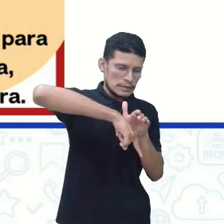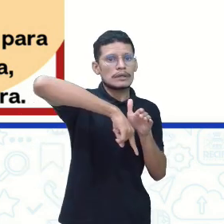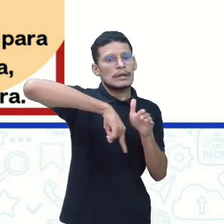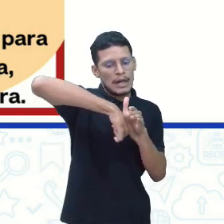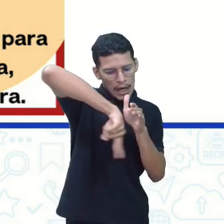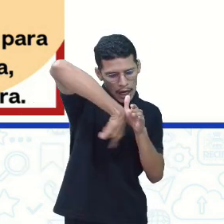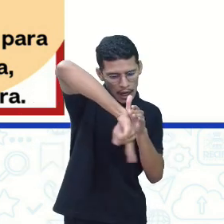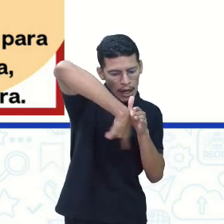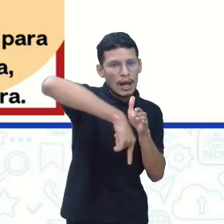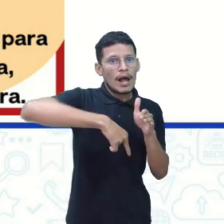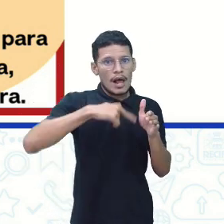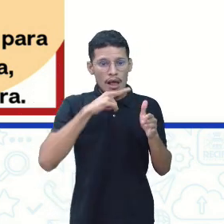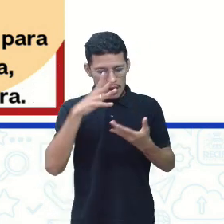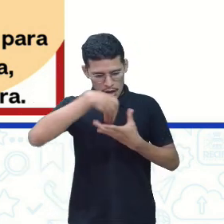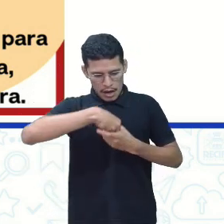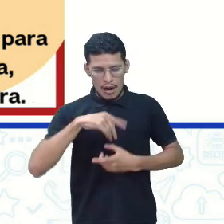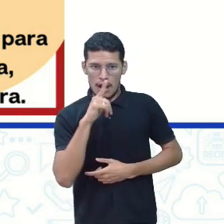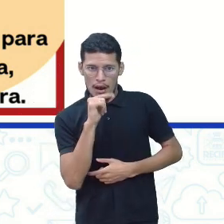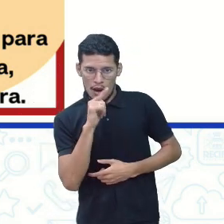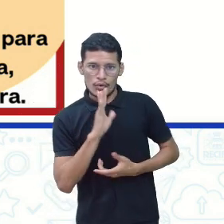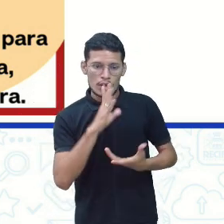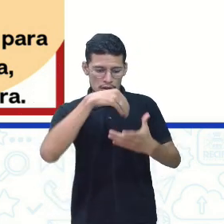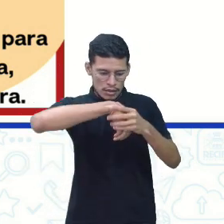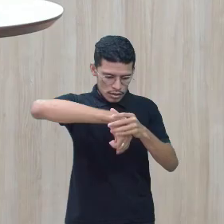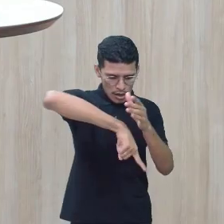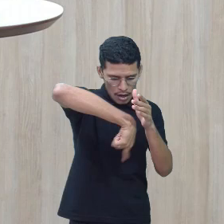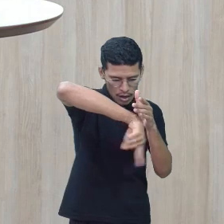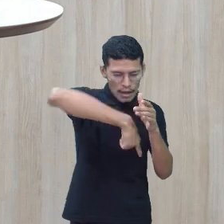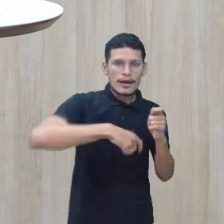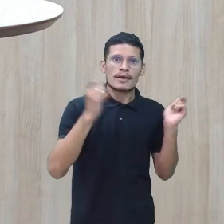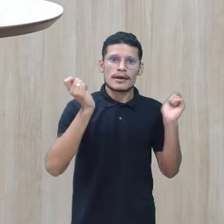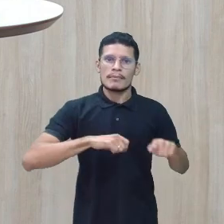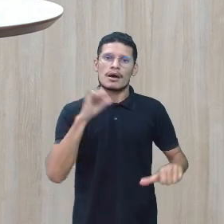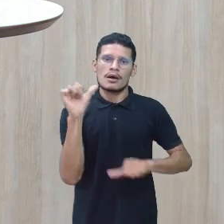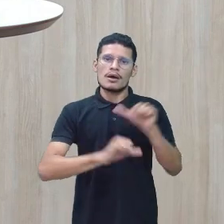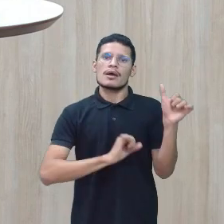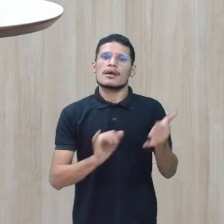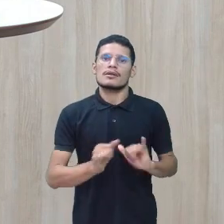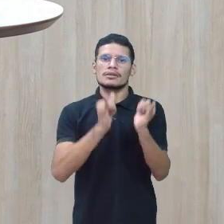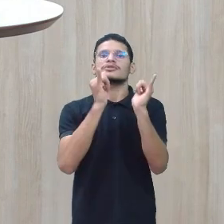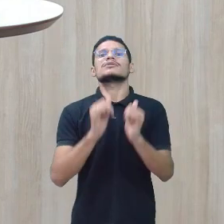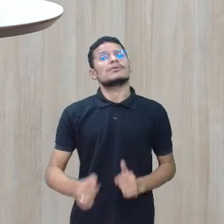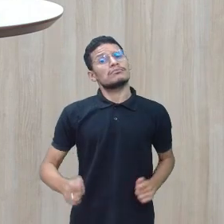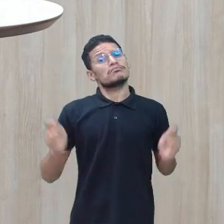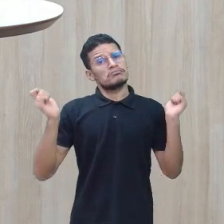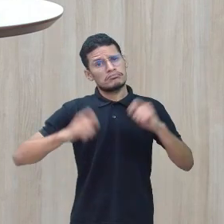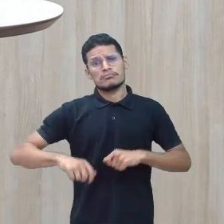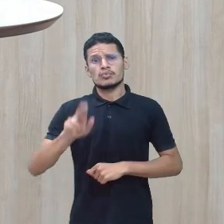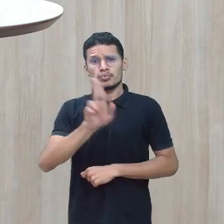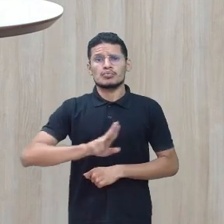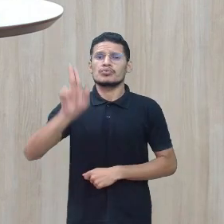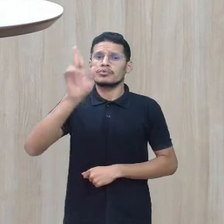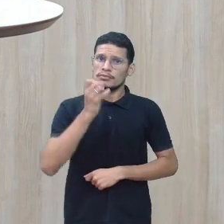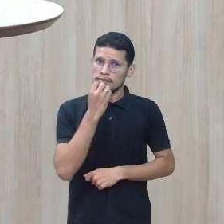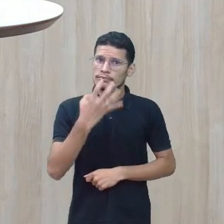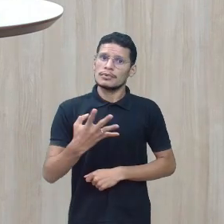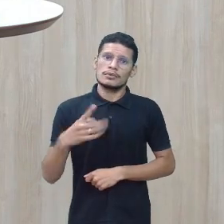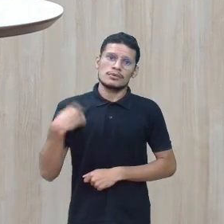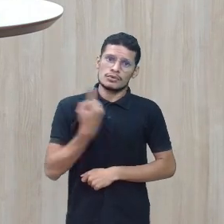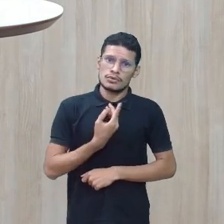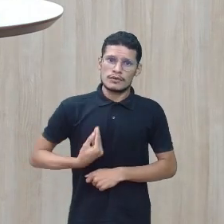da água e podemos transformar em energia. Então, ela tem uma grande utilização para a nossa